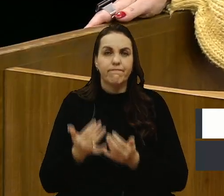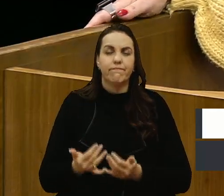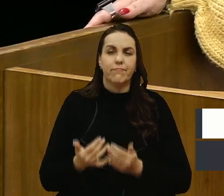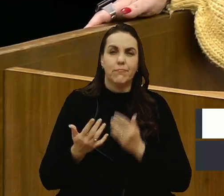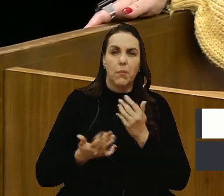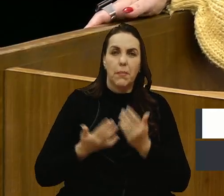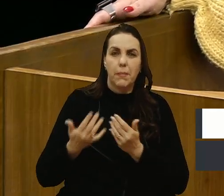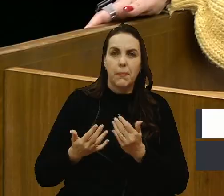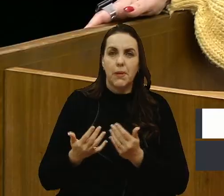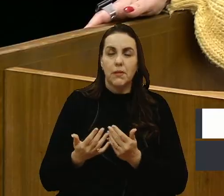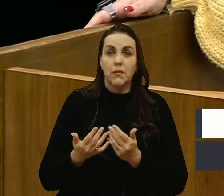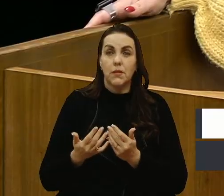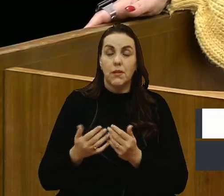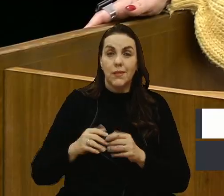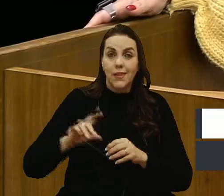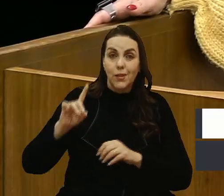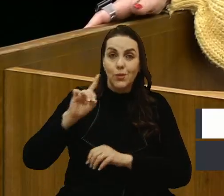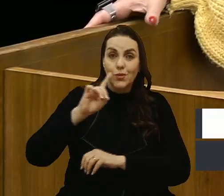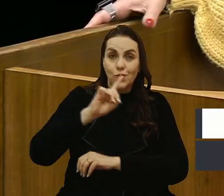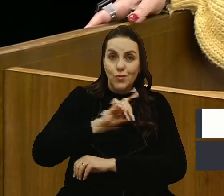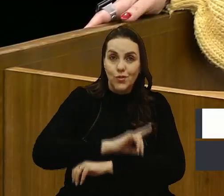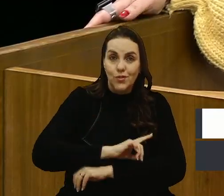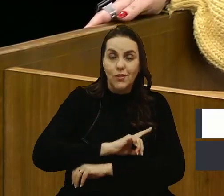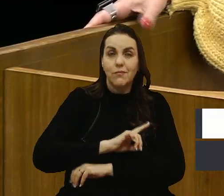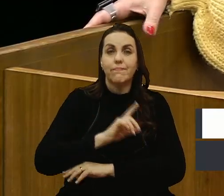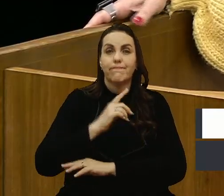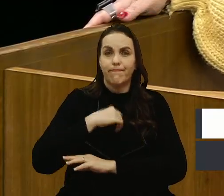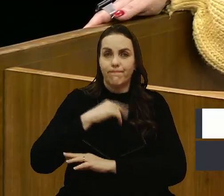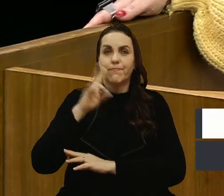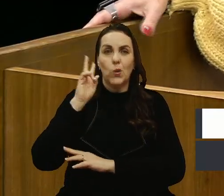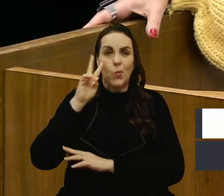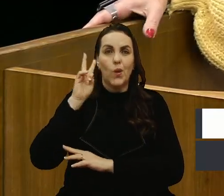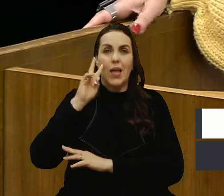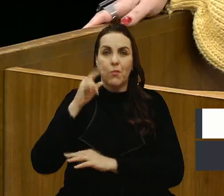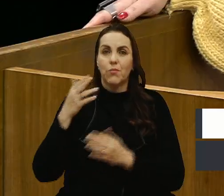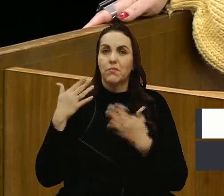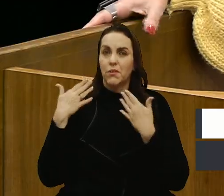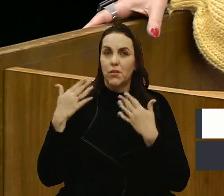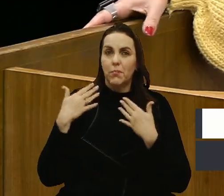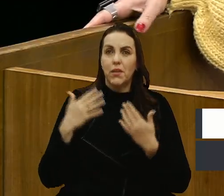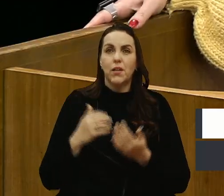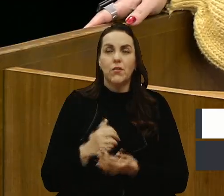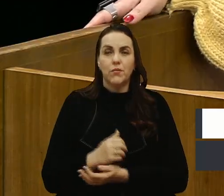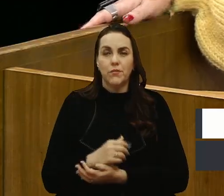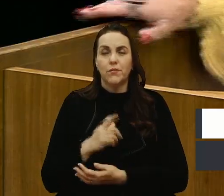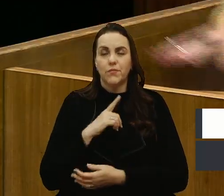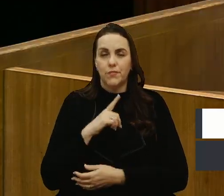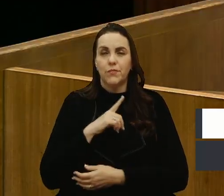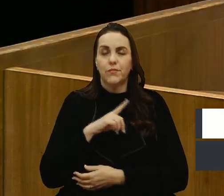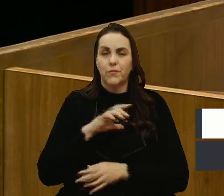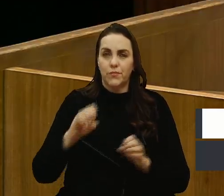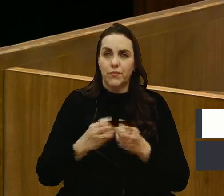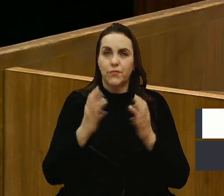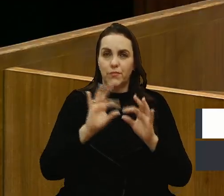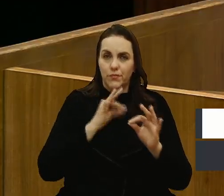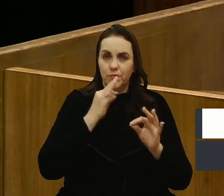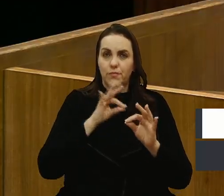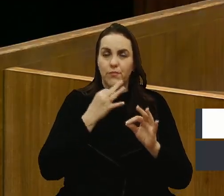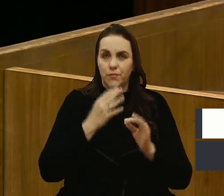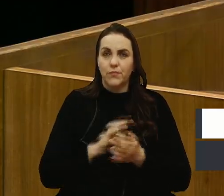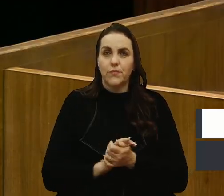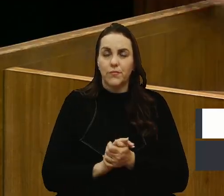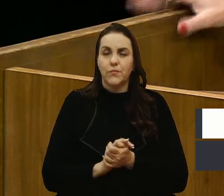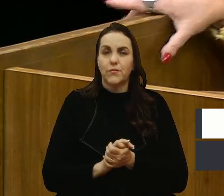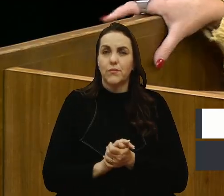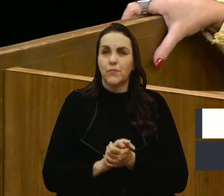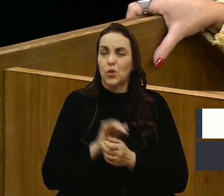rua. Naquele dia, eu lembro que era verão, acho que estávamos em Festa da Uva, foi